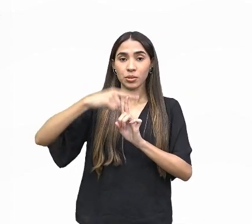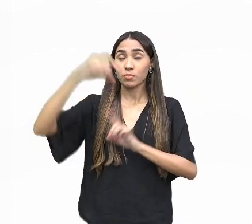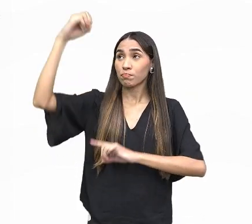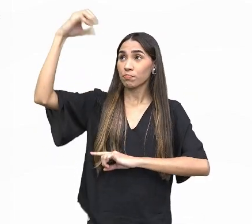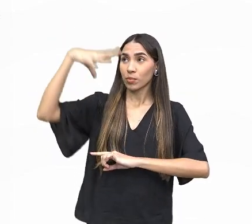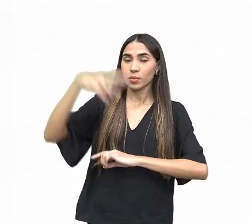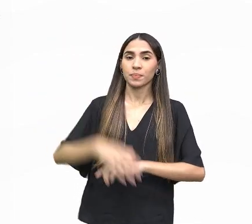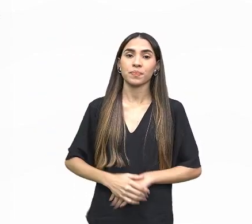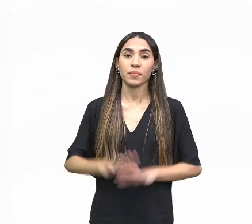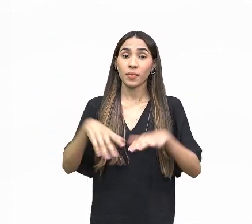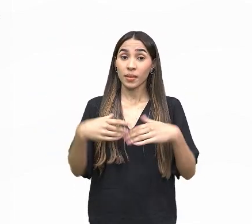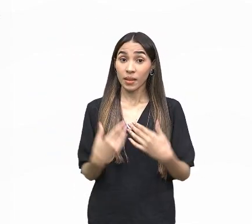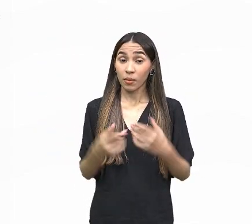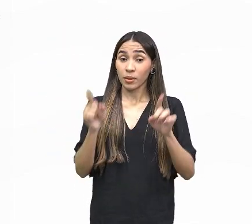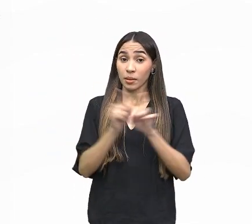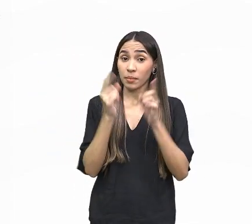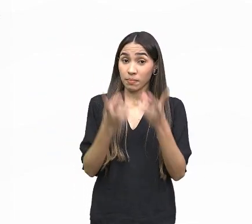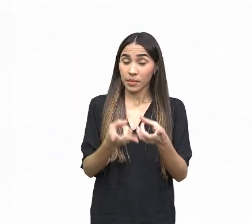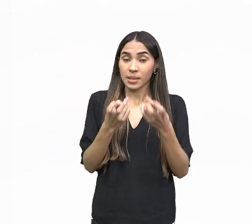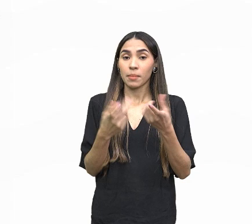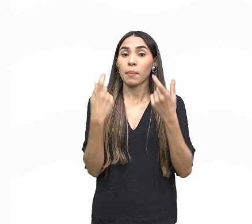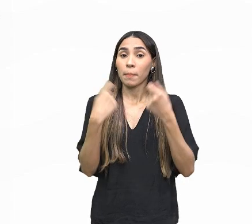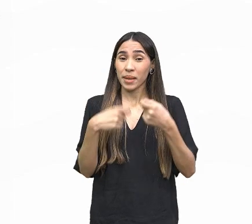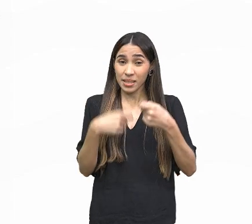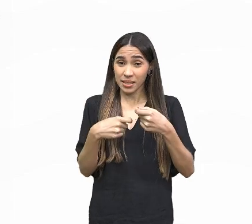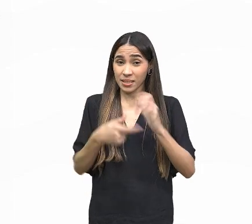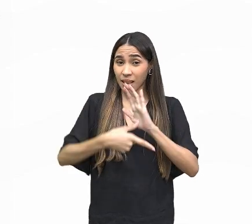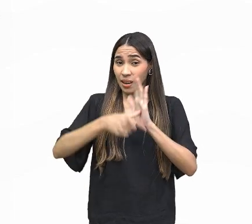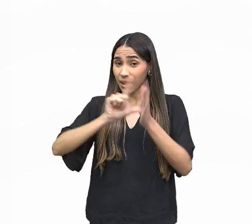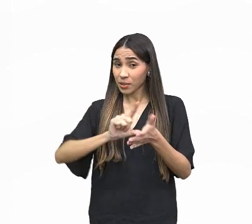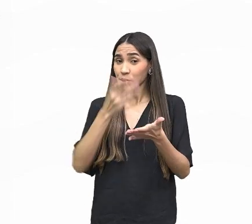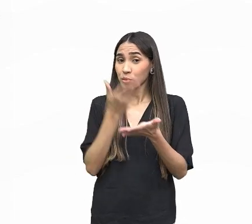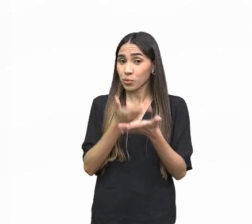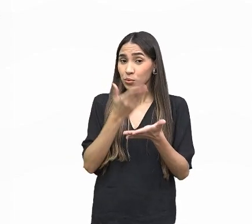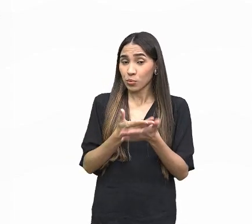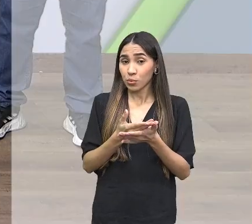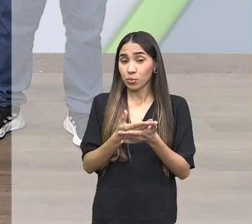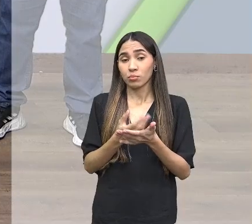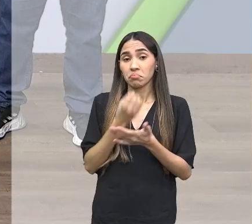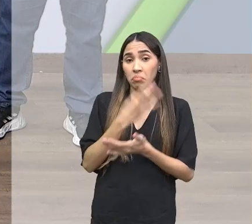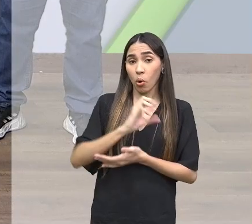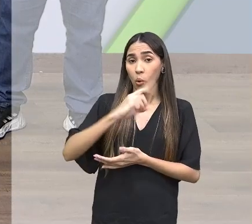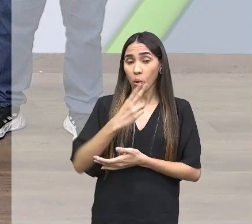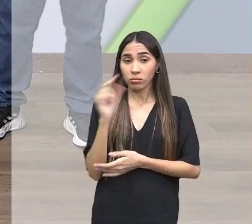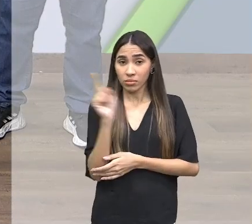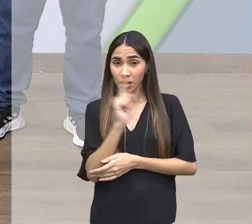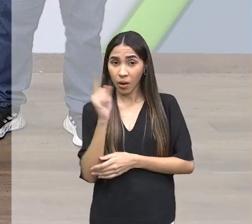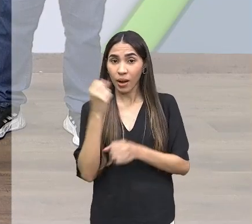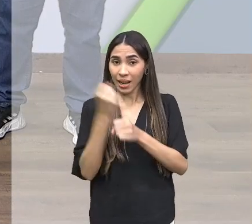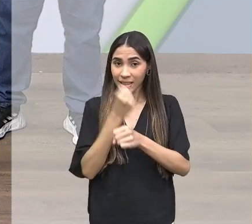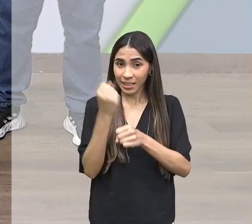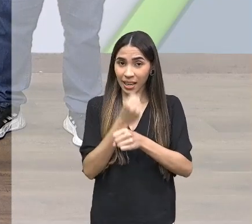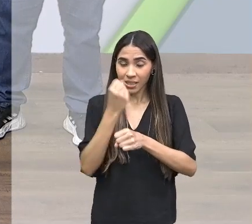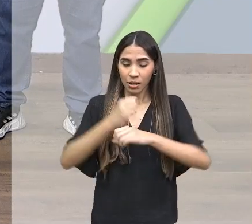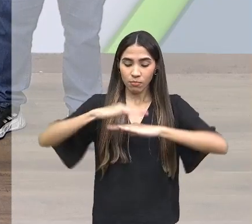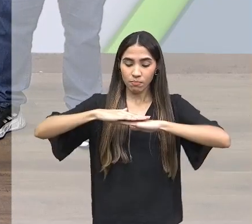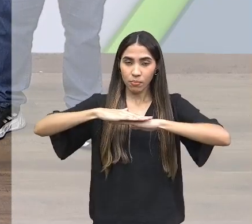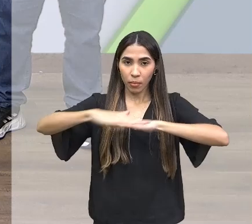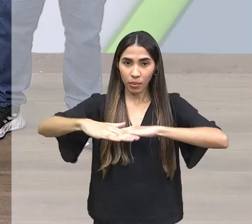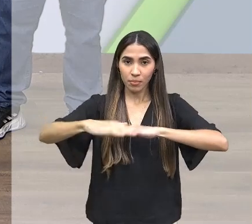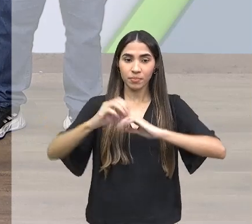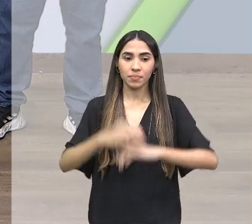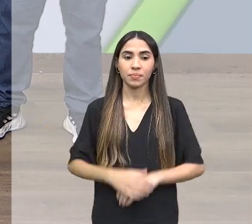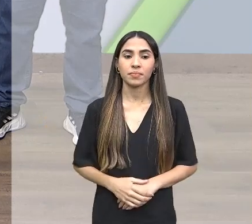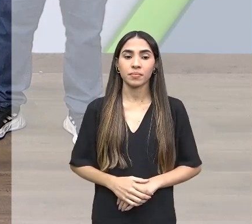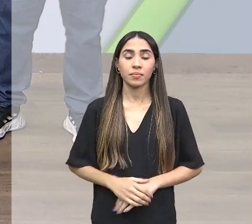luz. Veja também, tem que ser feito um estudo se vale a pena ou não a instalação desses painéis fotovoltaicos.